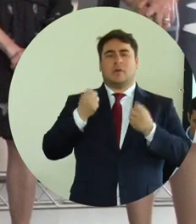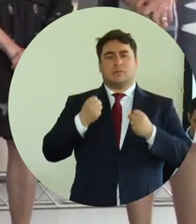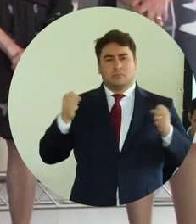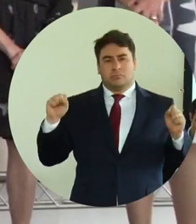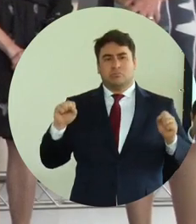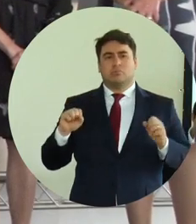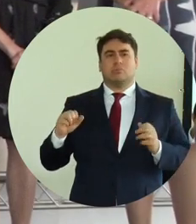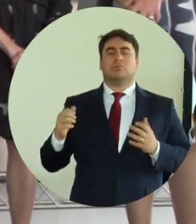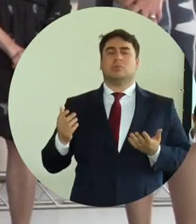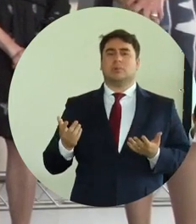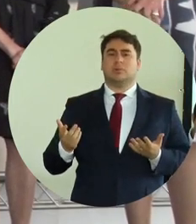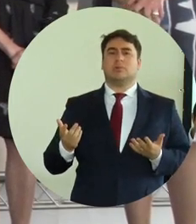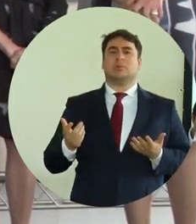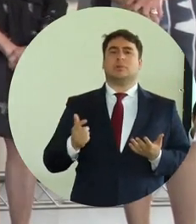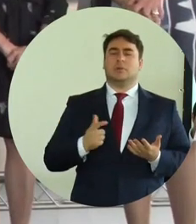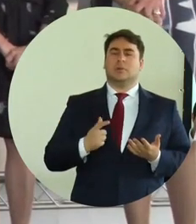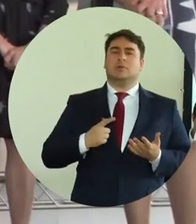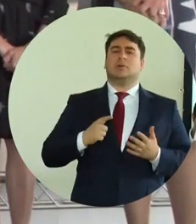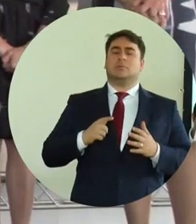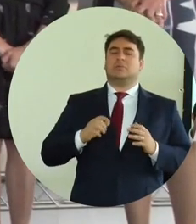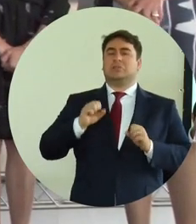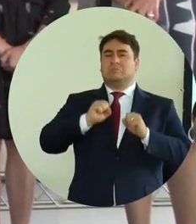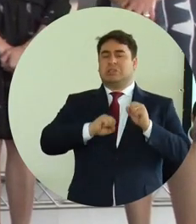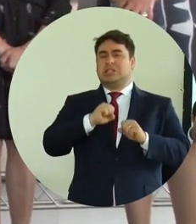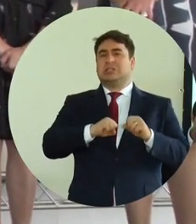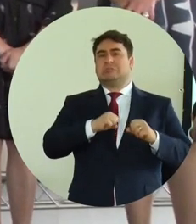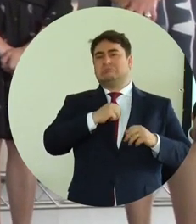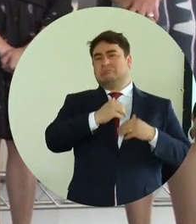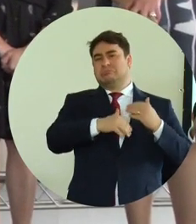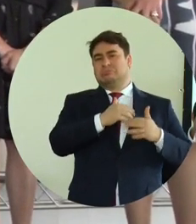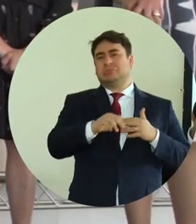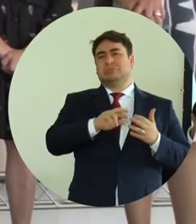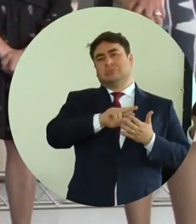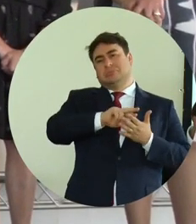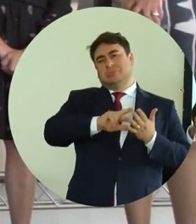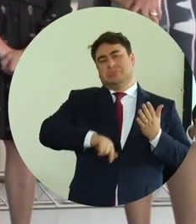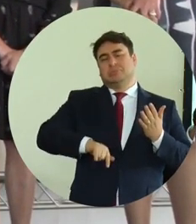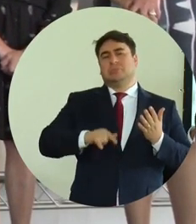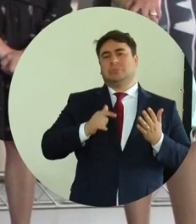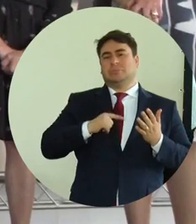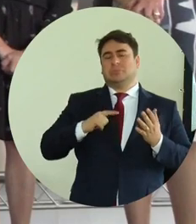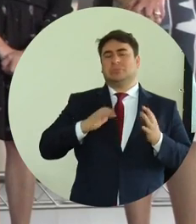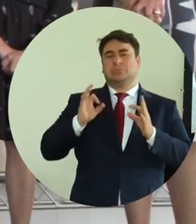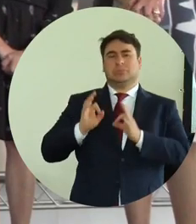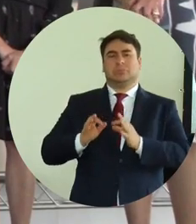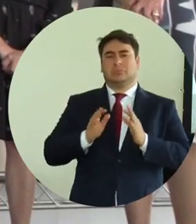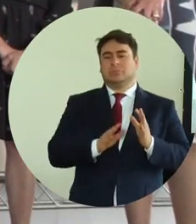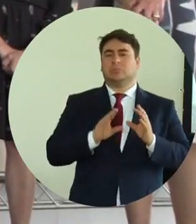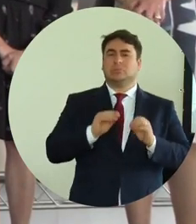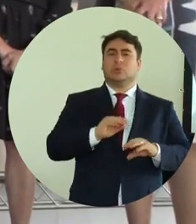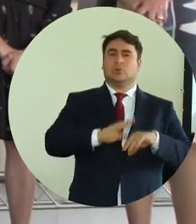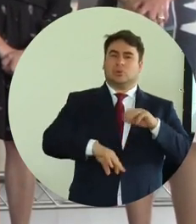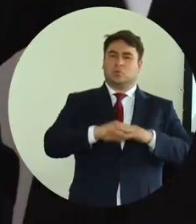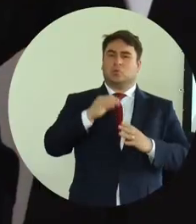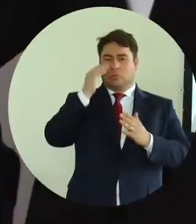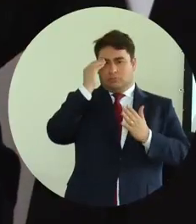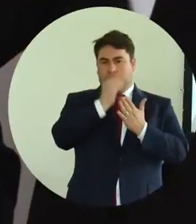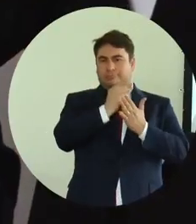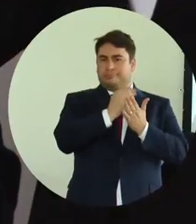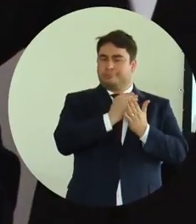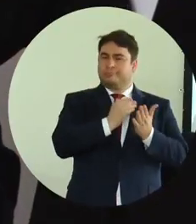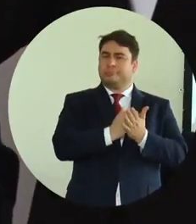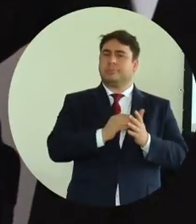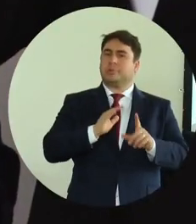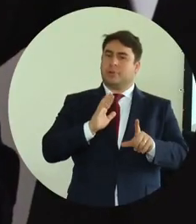empresas, de pequena e microempresa. São uma série de decretos que nós colocamos em prática, né,